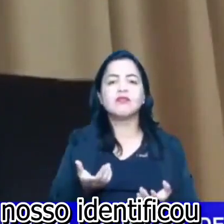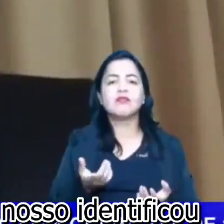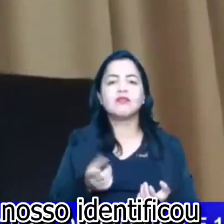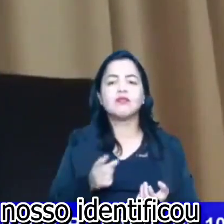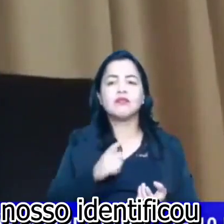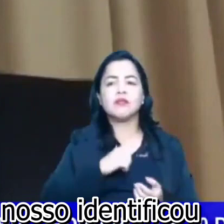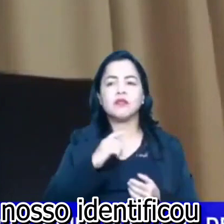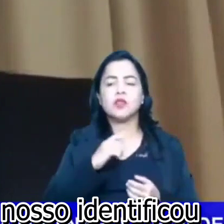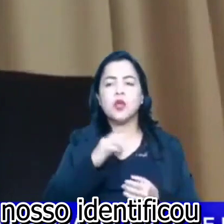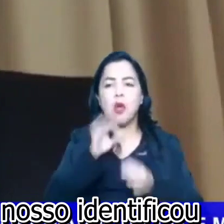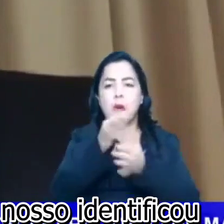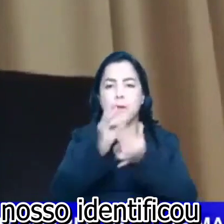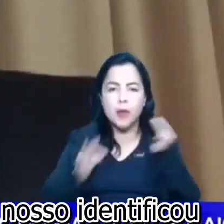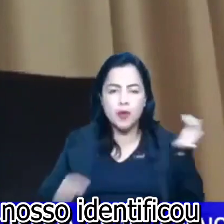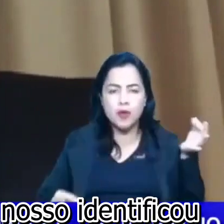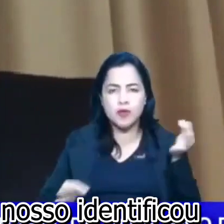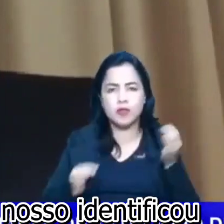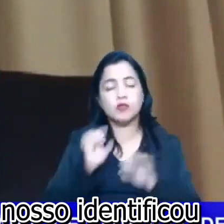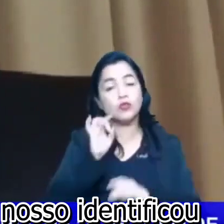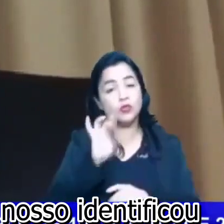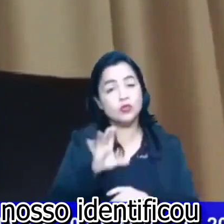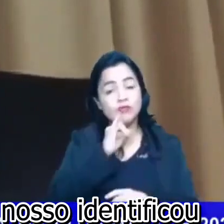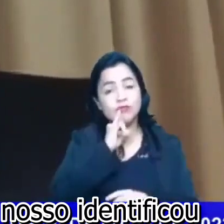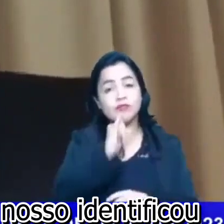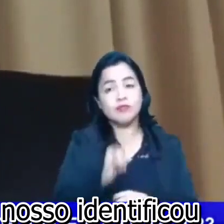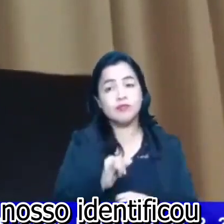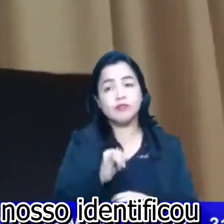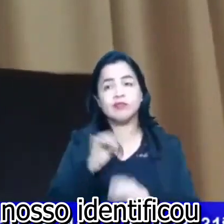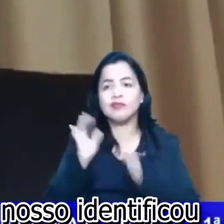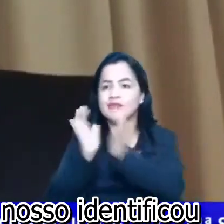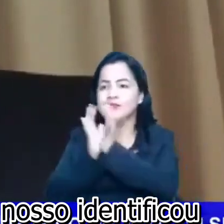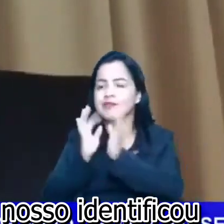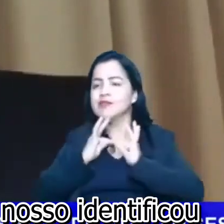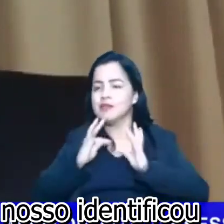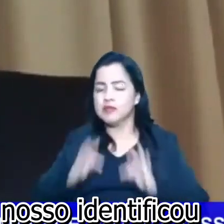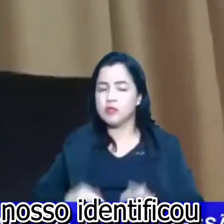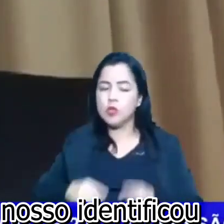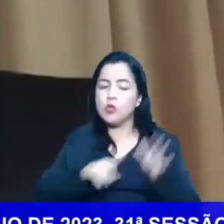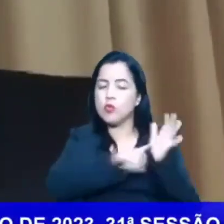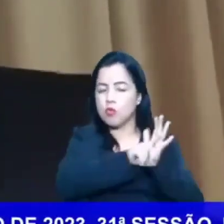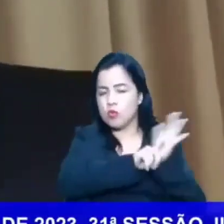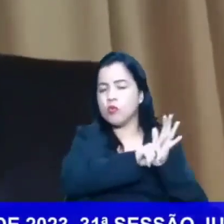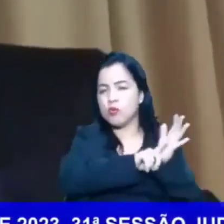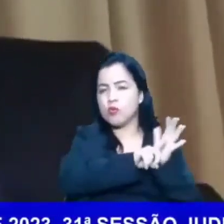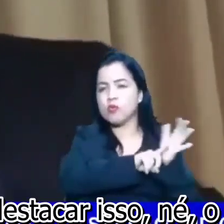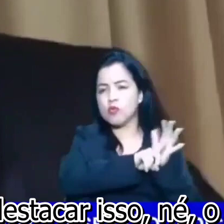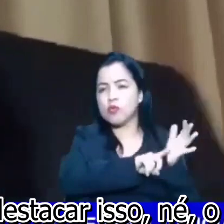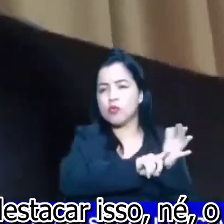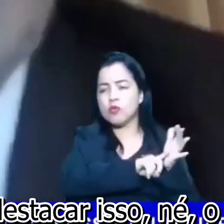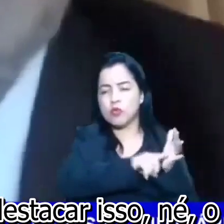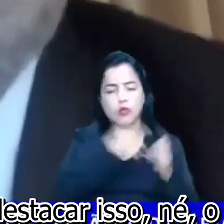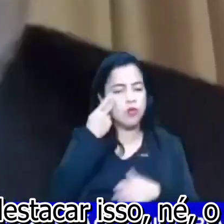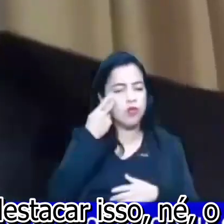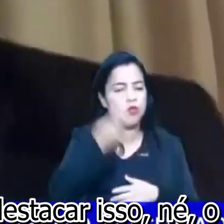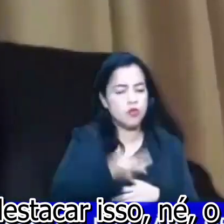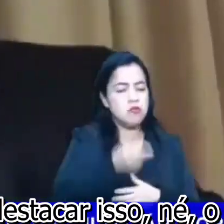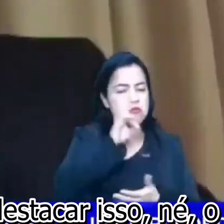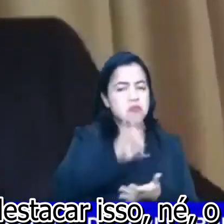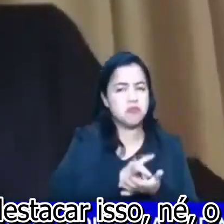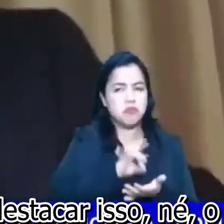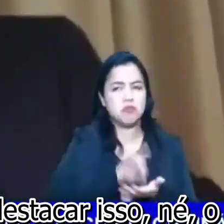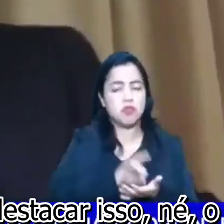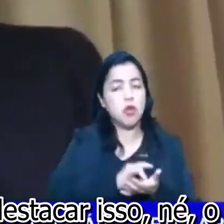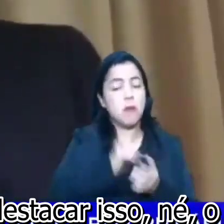tecer maiores comentários. Apenas dizer que o núcleo nosso identificou que realmente, para o caso concreto, e é bom a